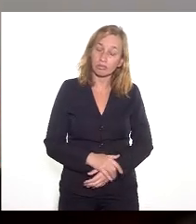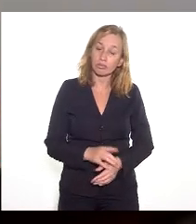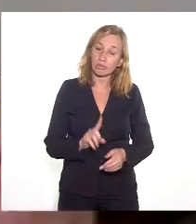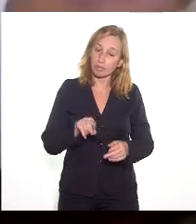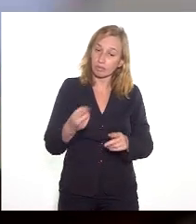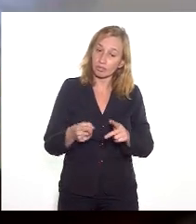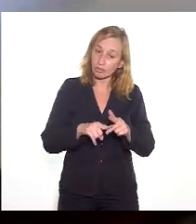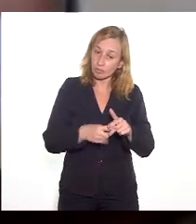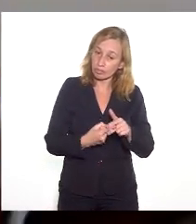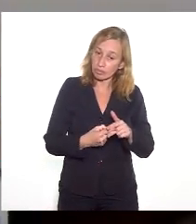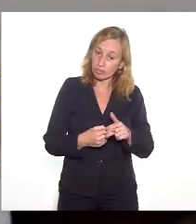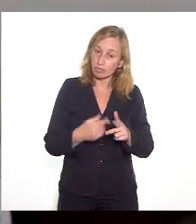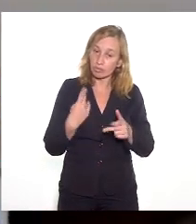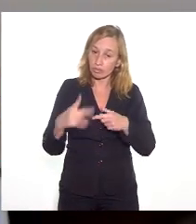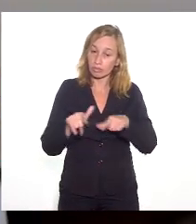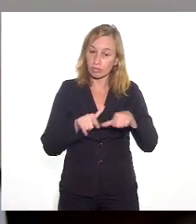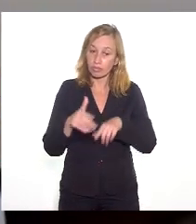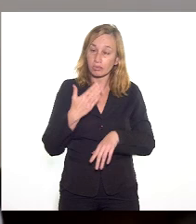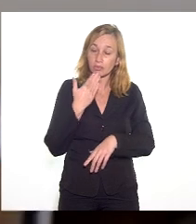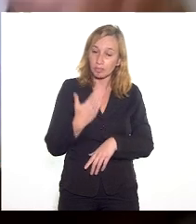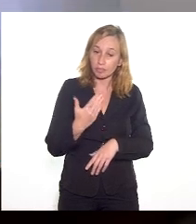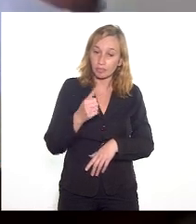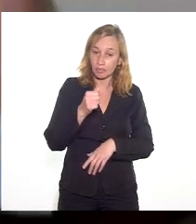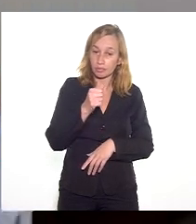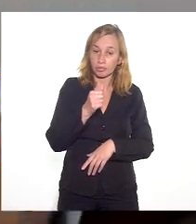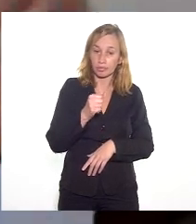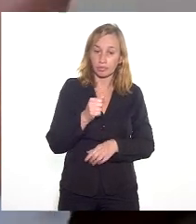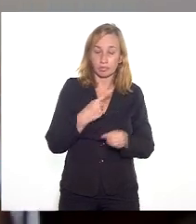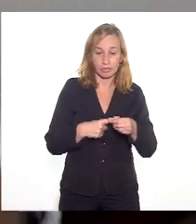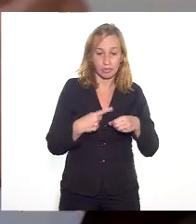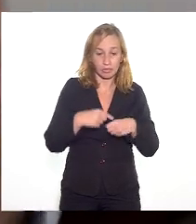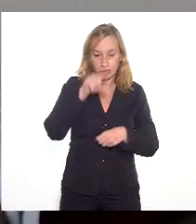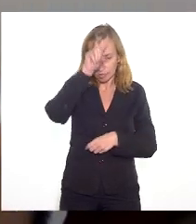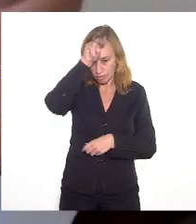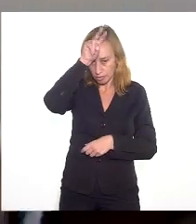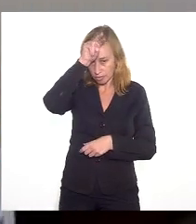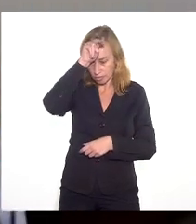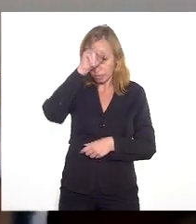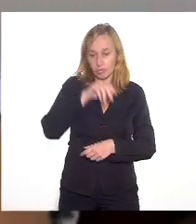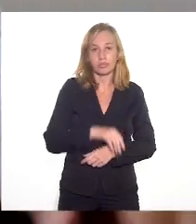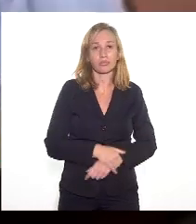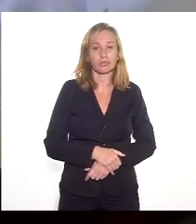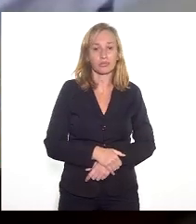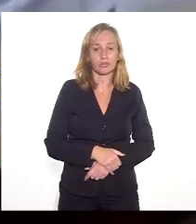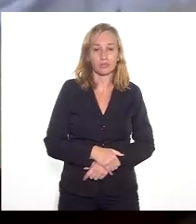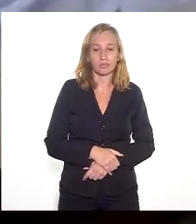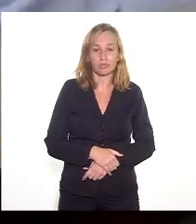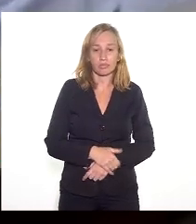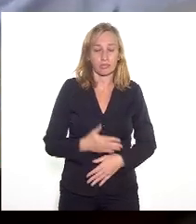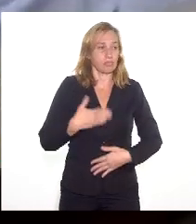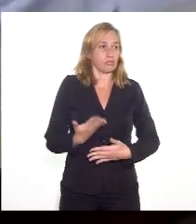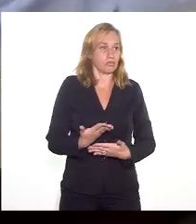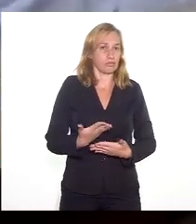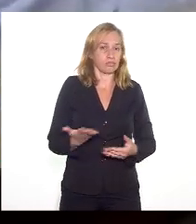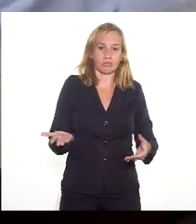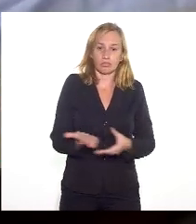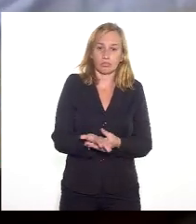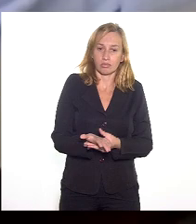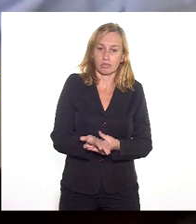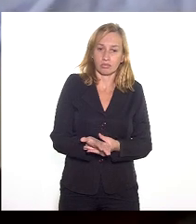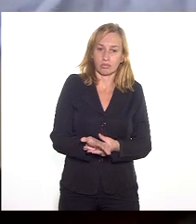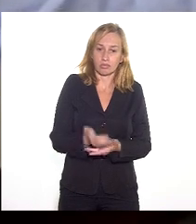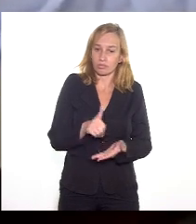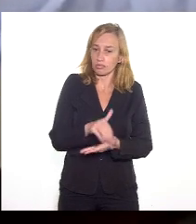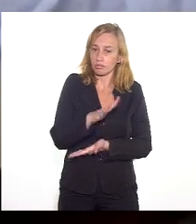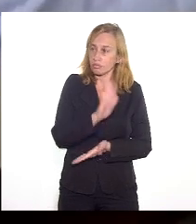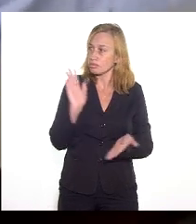regularizado a situação, a pedido do município de Mesquita e no prazo fixado pelo município de Mesquita, surpreendidos com o processo administrativo disciplinar